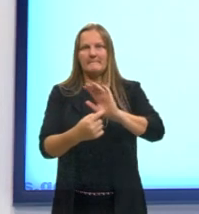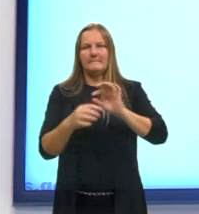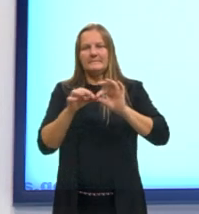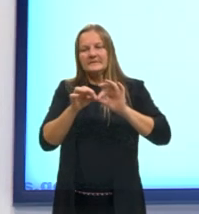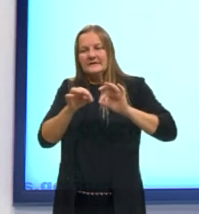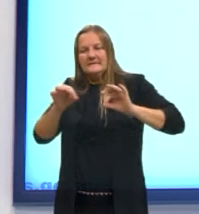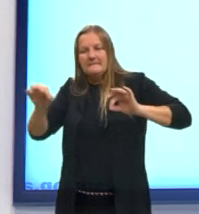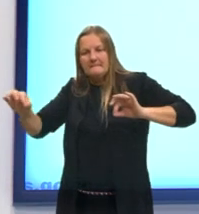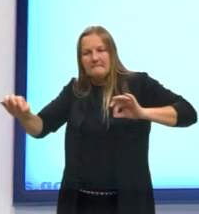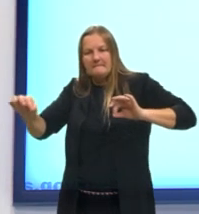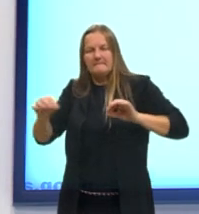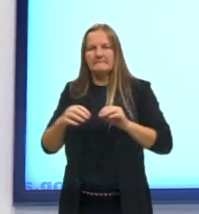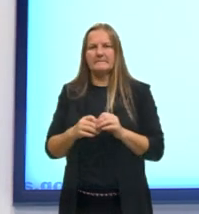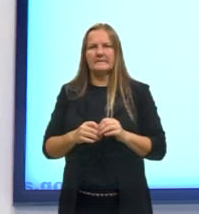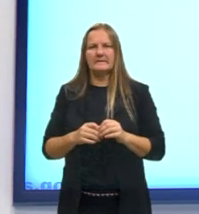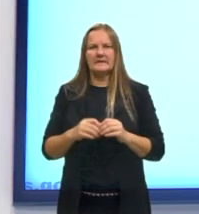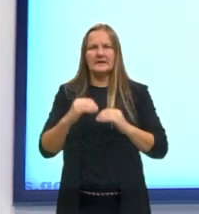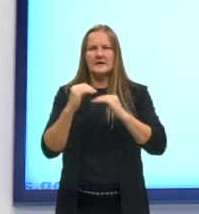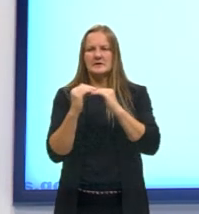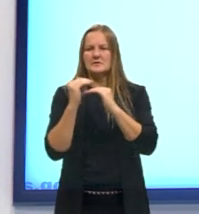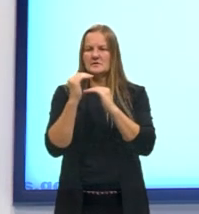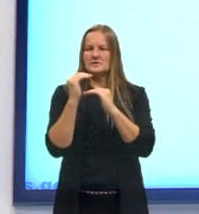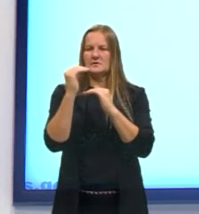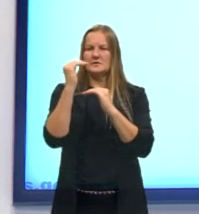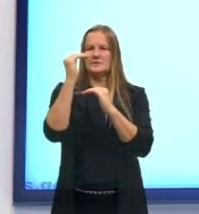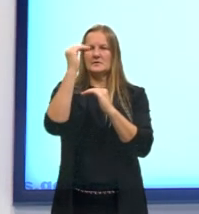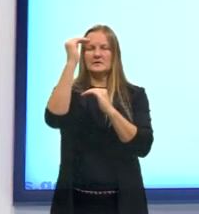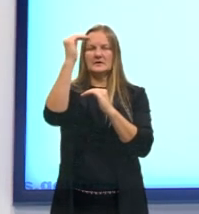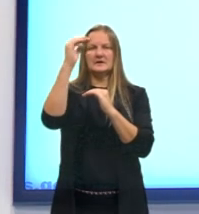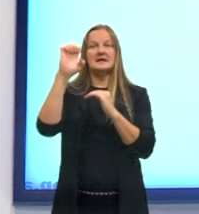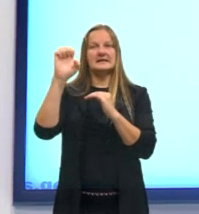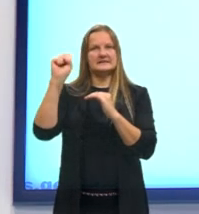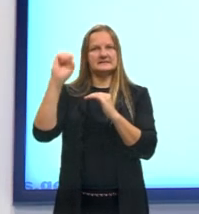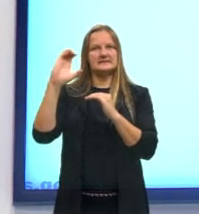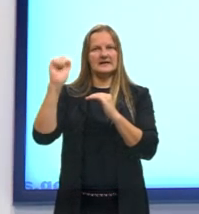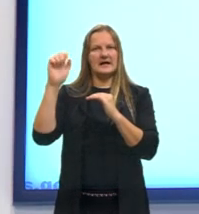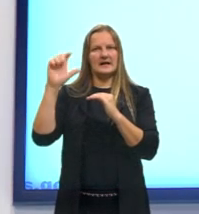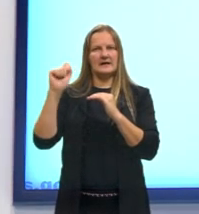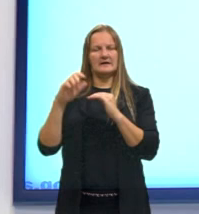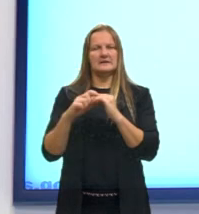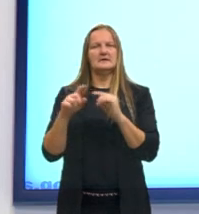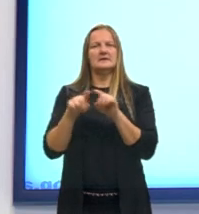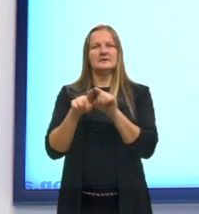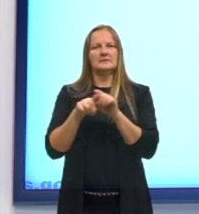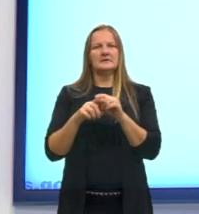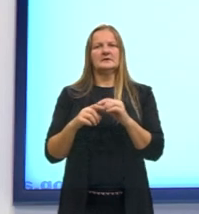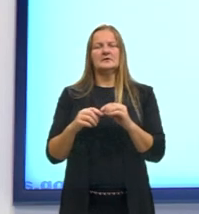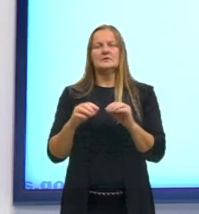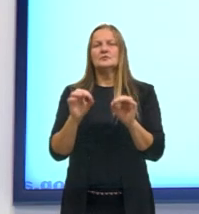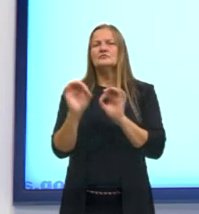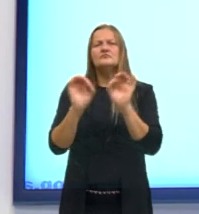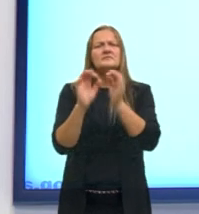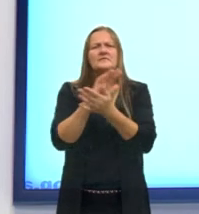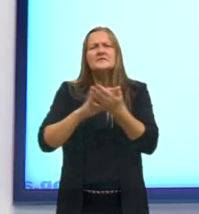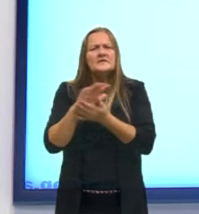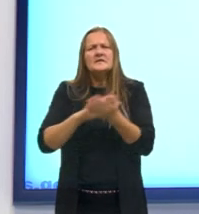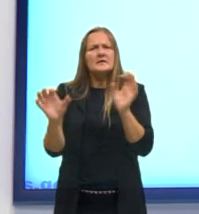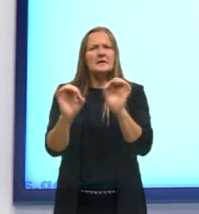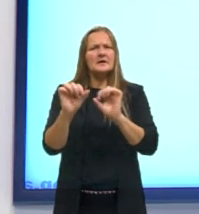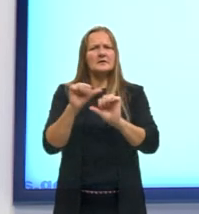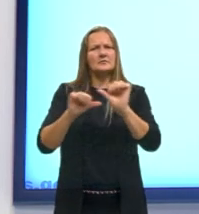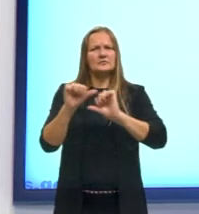cumprimentos e as e as escalas elas tentam se colocar iguais e afilatica né não conserva ângulo